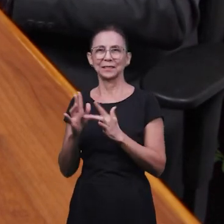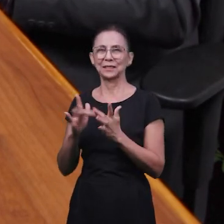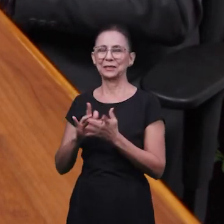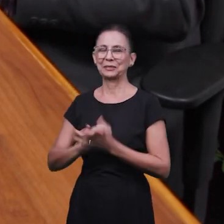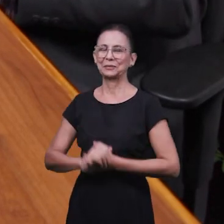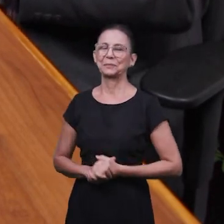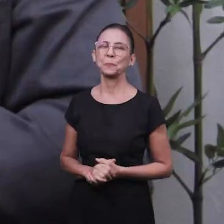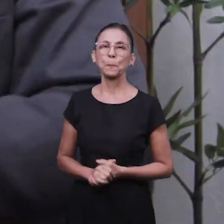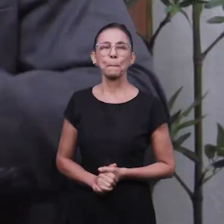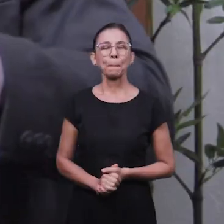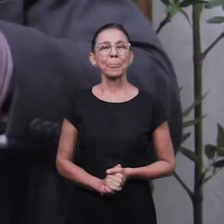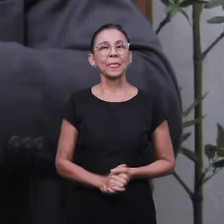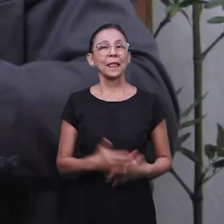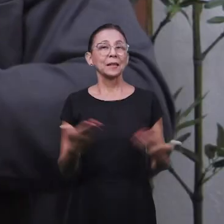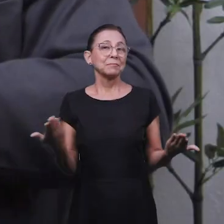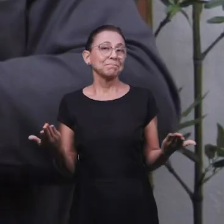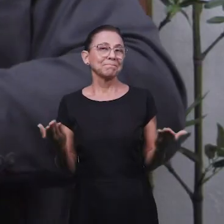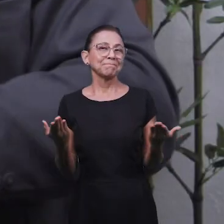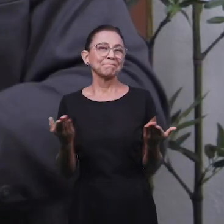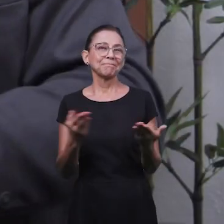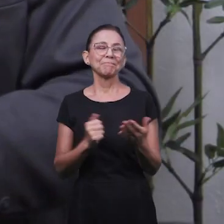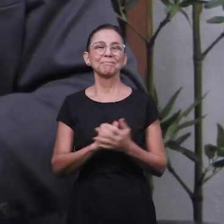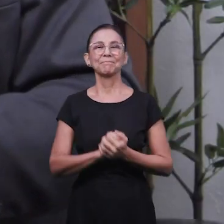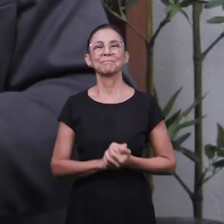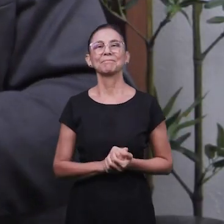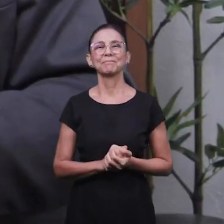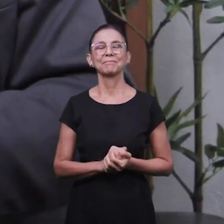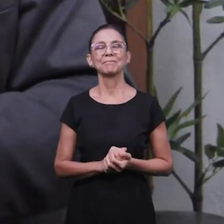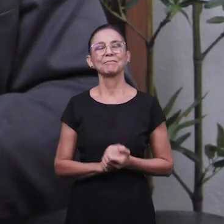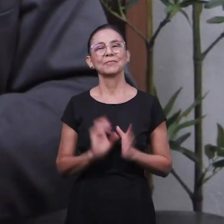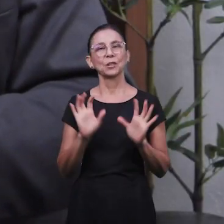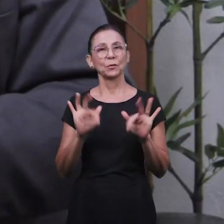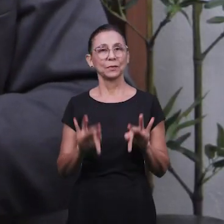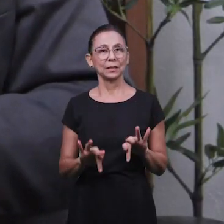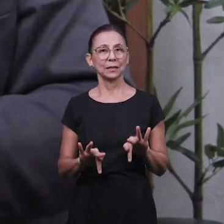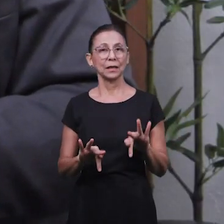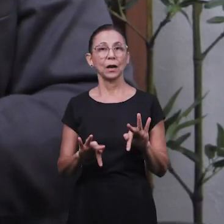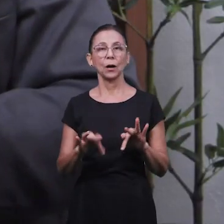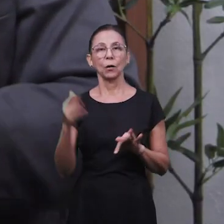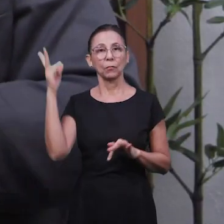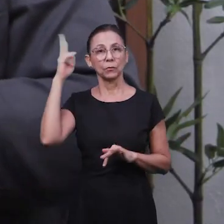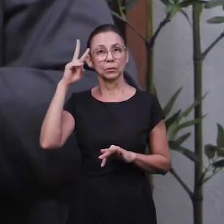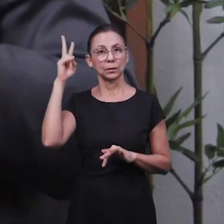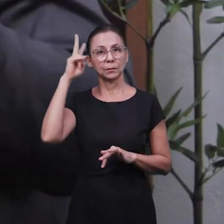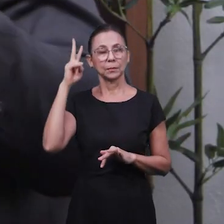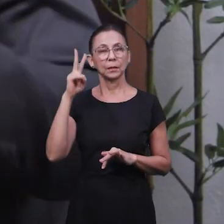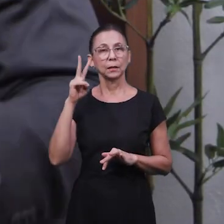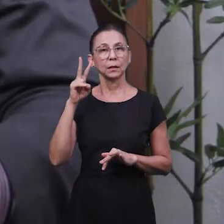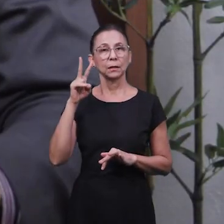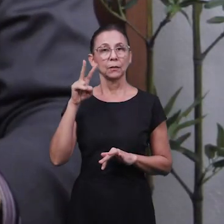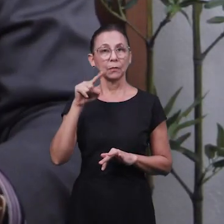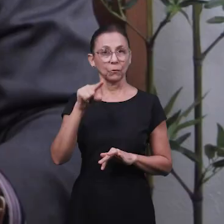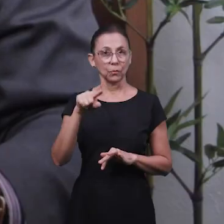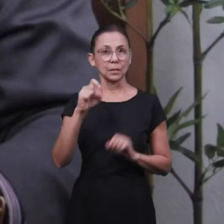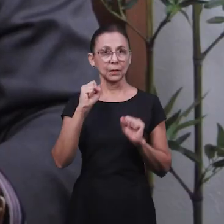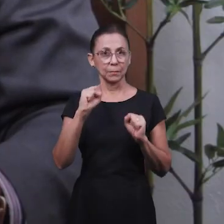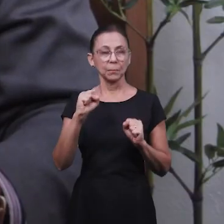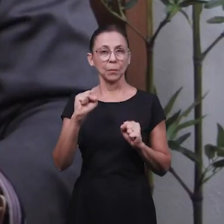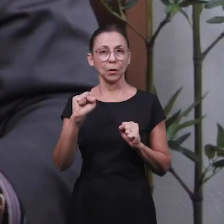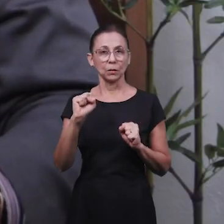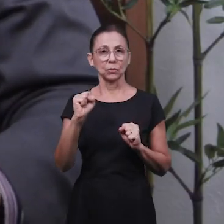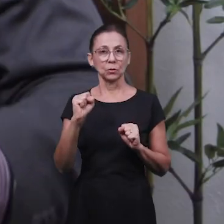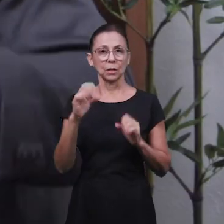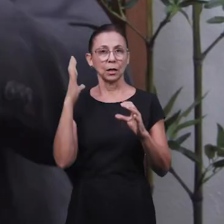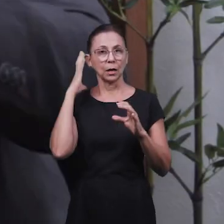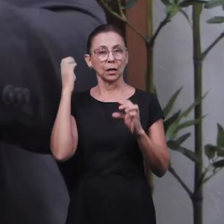paz do Senhor. Muito bem, a gente chega então ao final dessa edição do programa Conversas Bíblicas. Eu lembro a você que você pode ouvir o Conversas Bíblicas